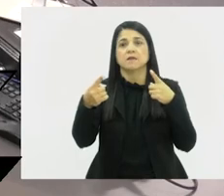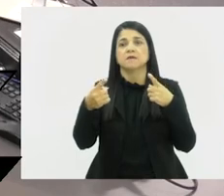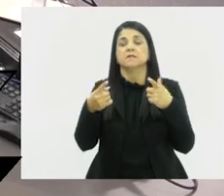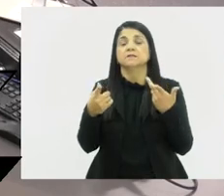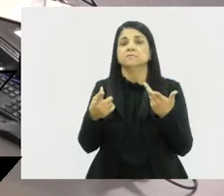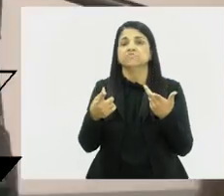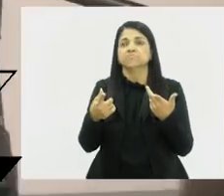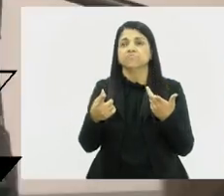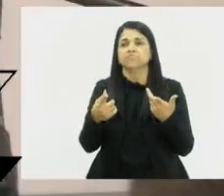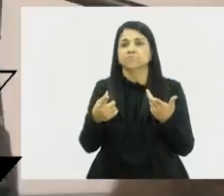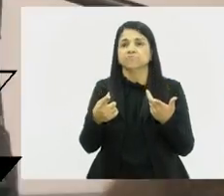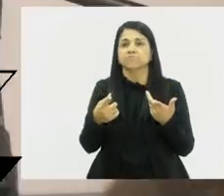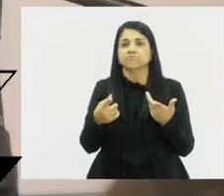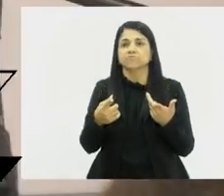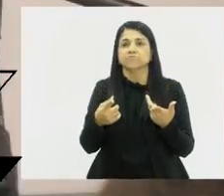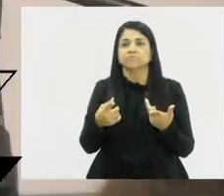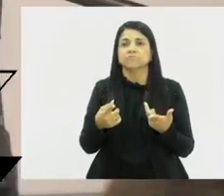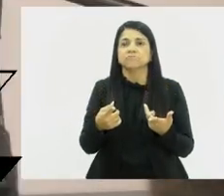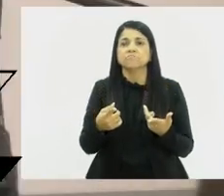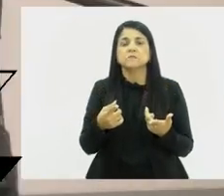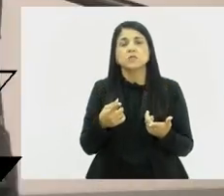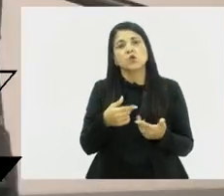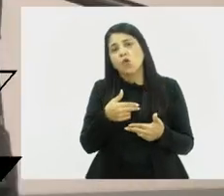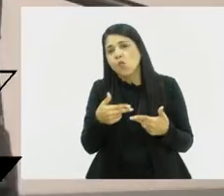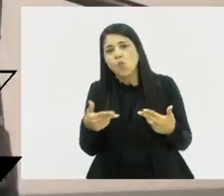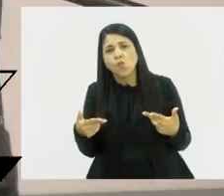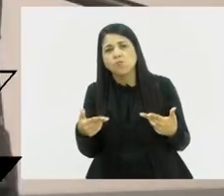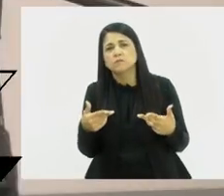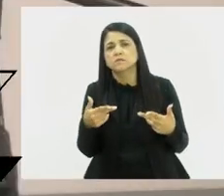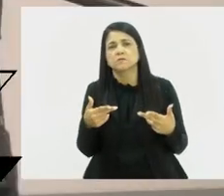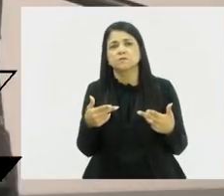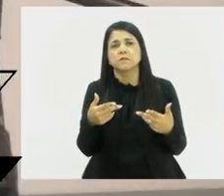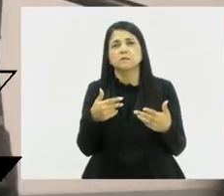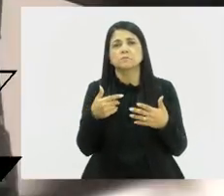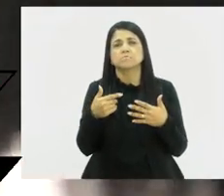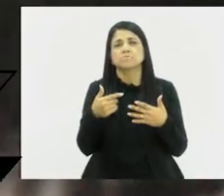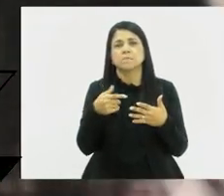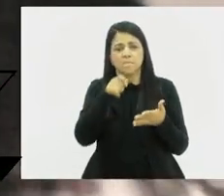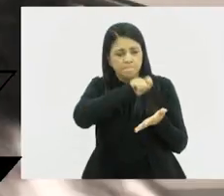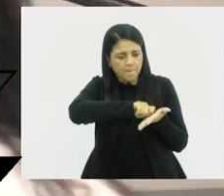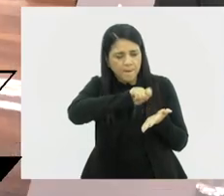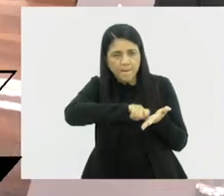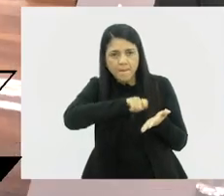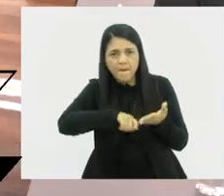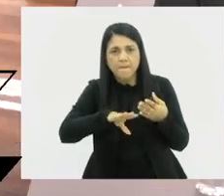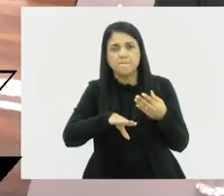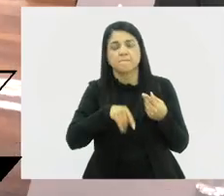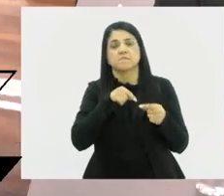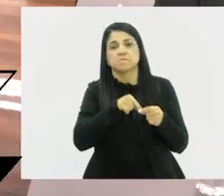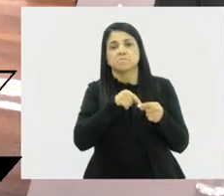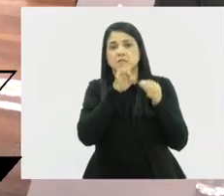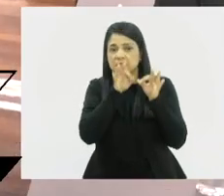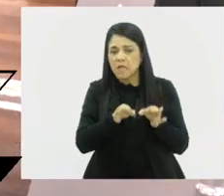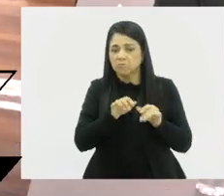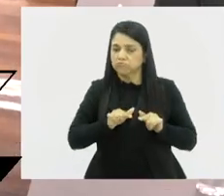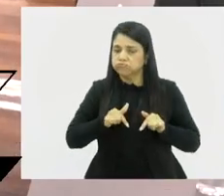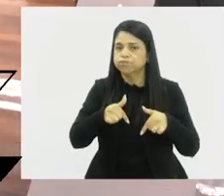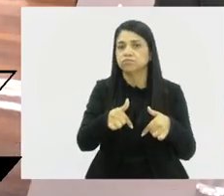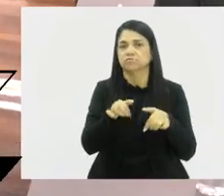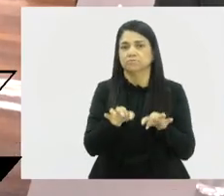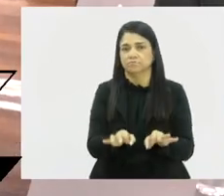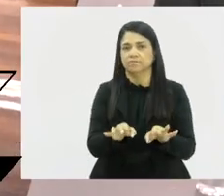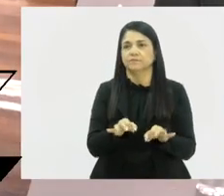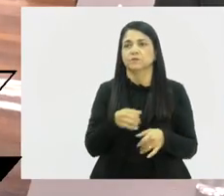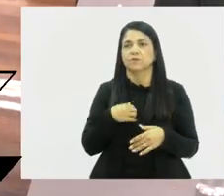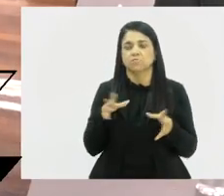De muitas ideias, de muitas coisas para colocar no papel e fazer com que dê certo. Eu